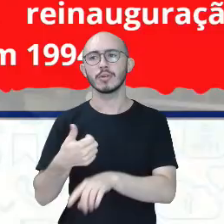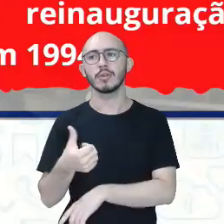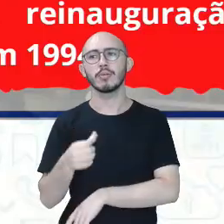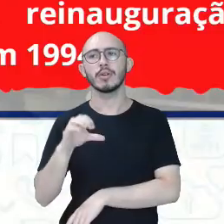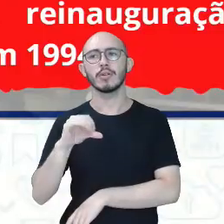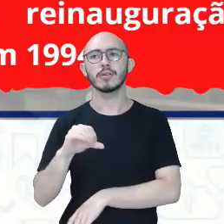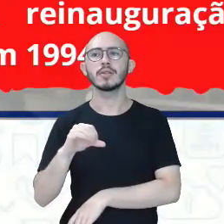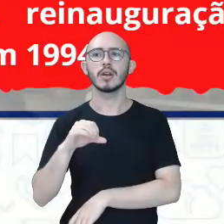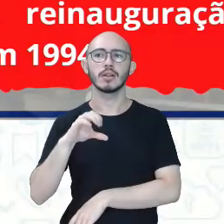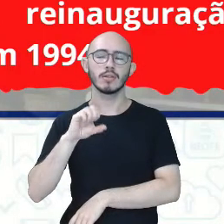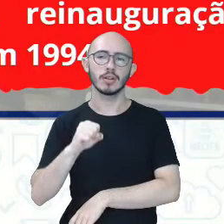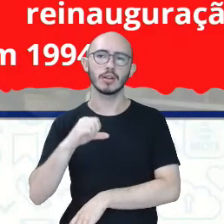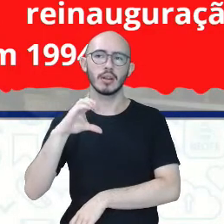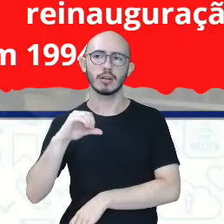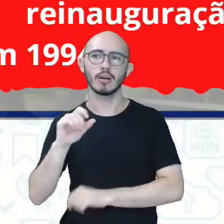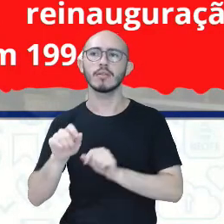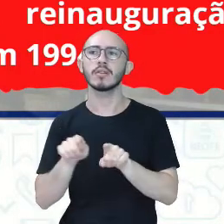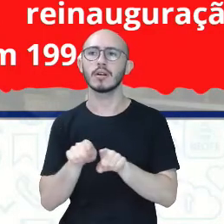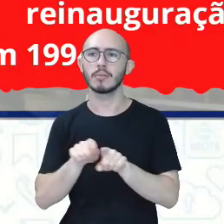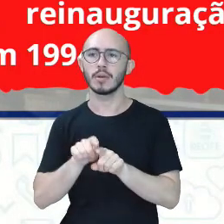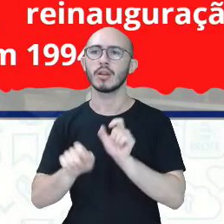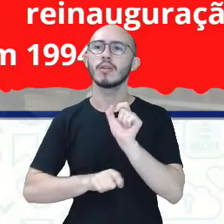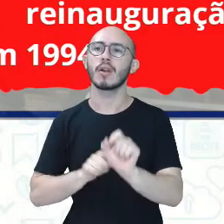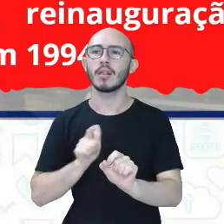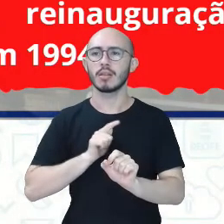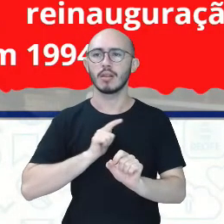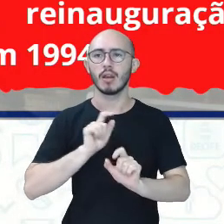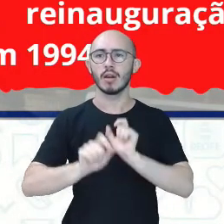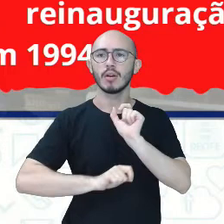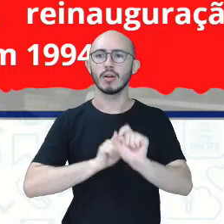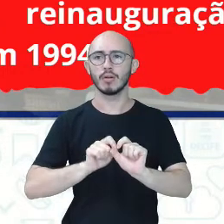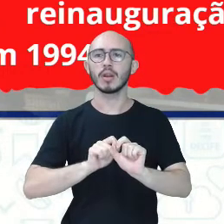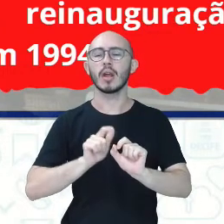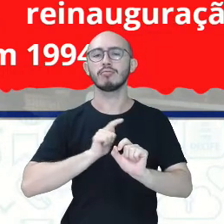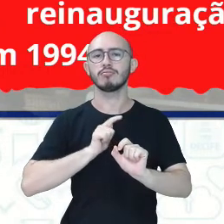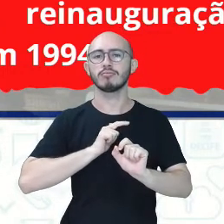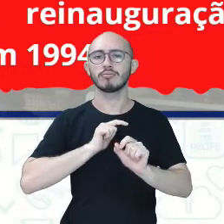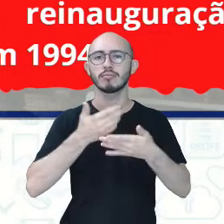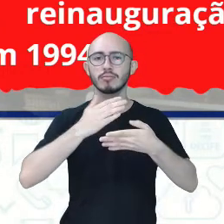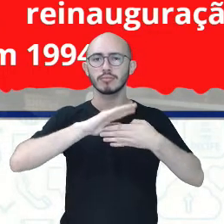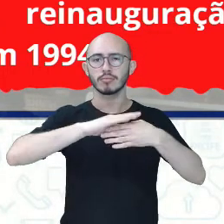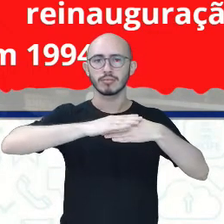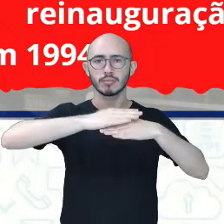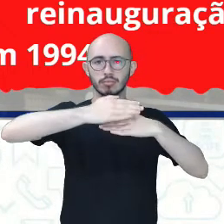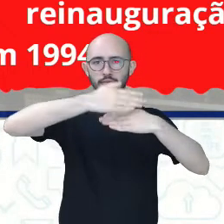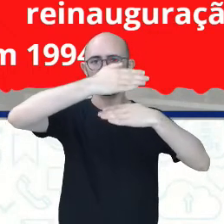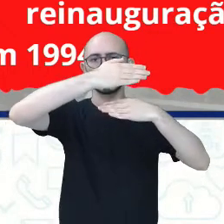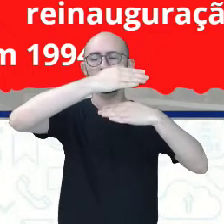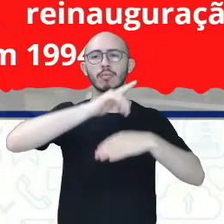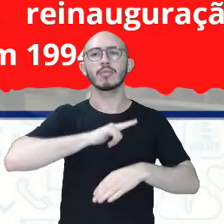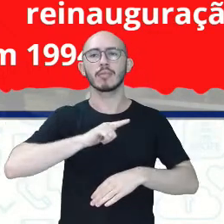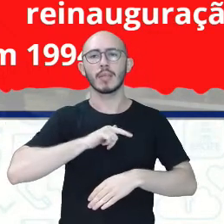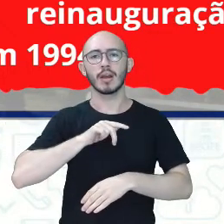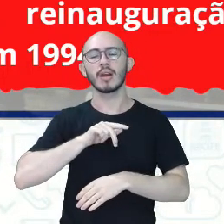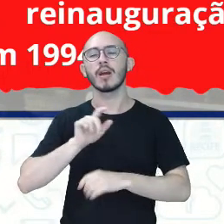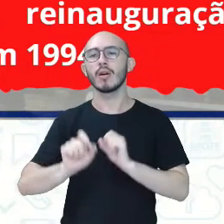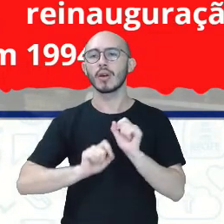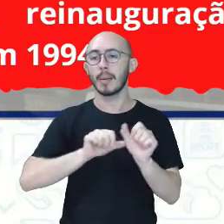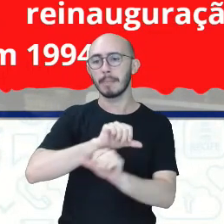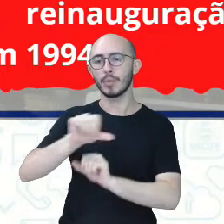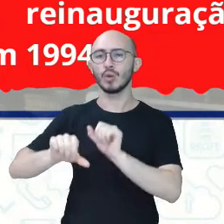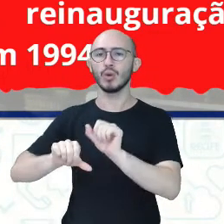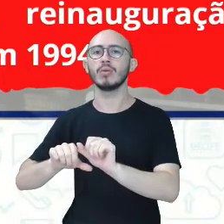das venezianas por combogós, né? E em 1989, após um grave incêndio que destruiu